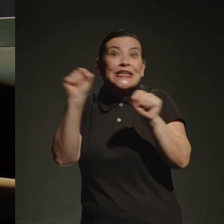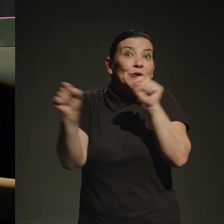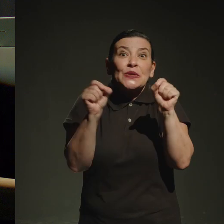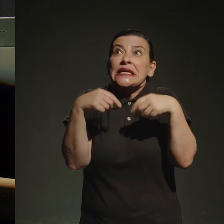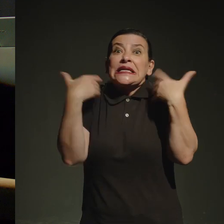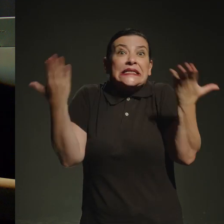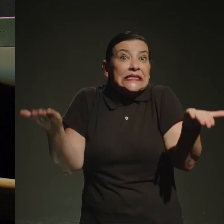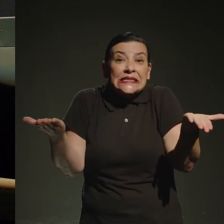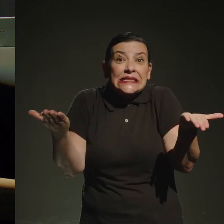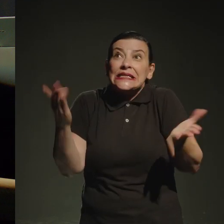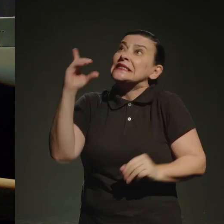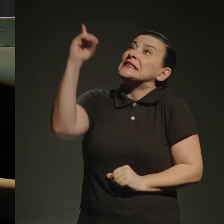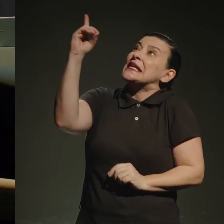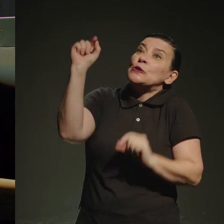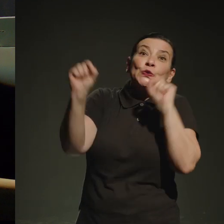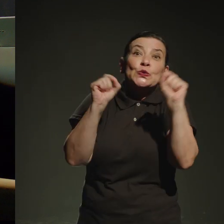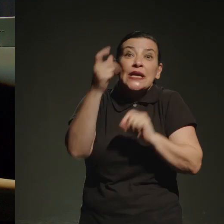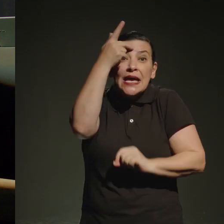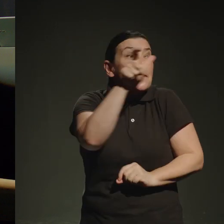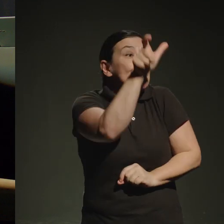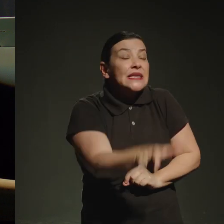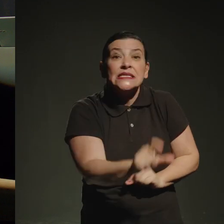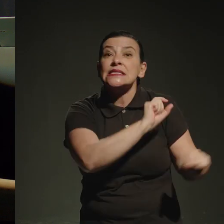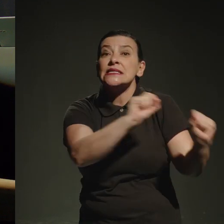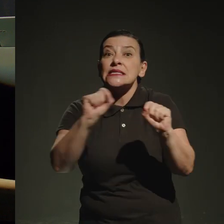Era uma vez.